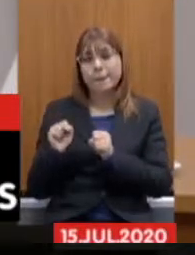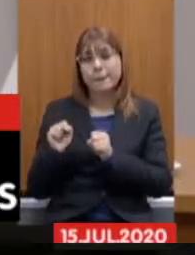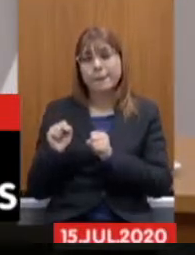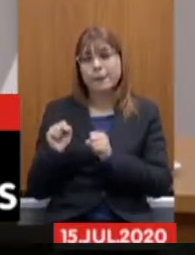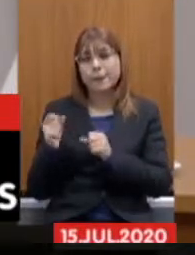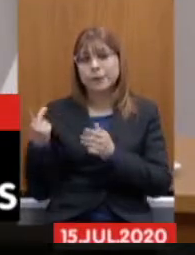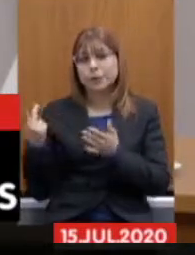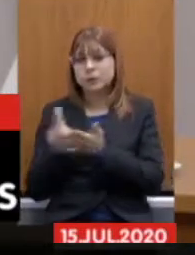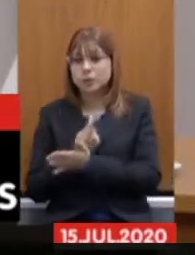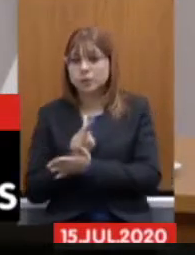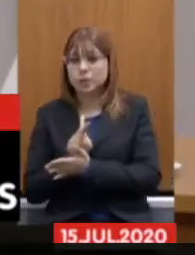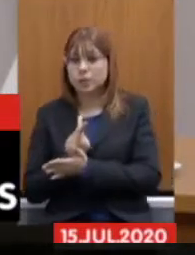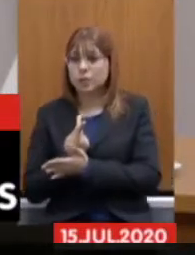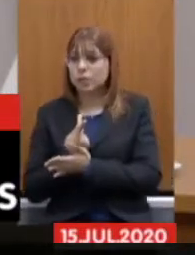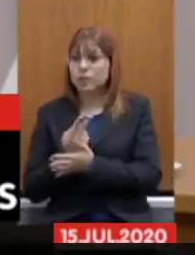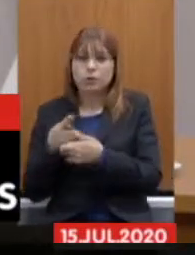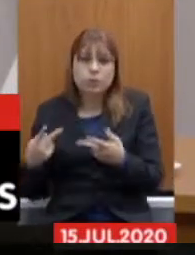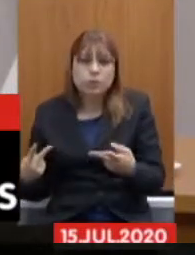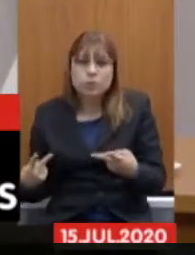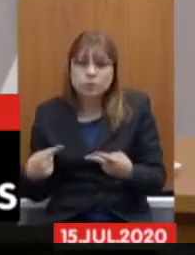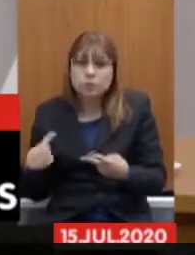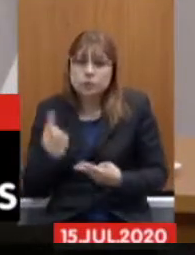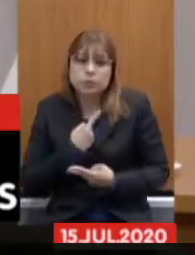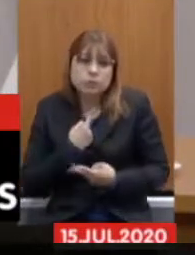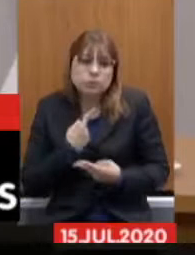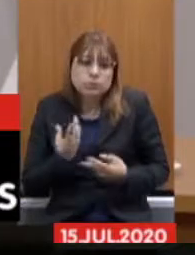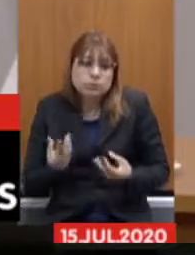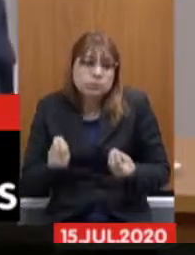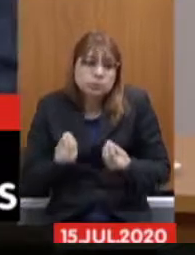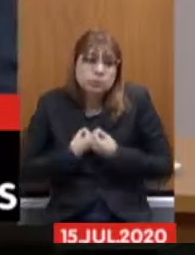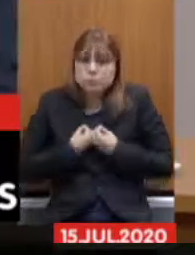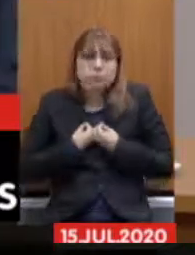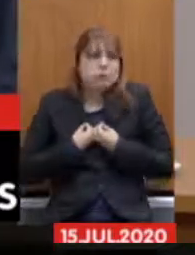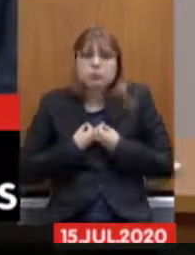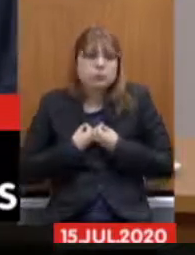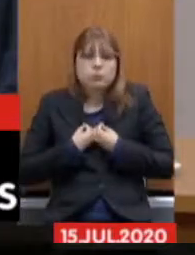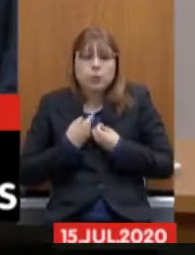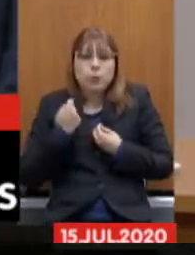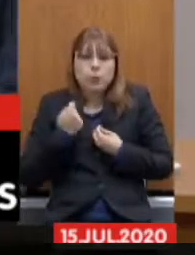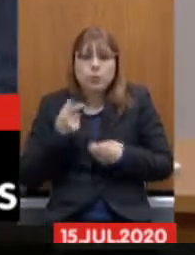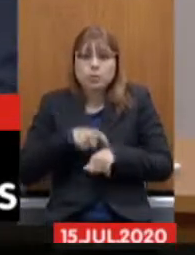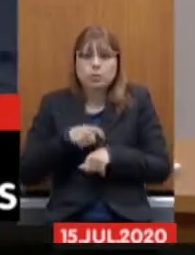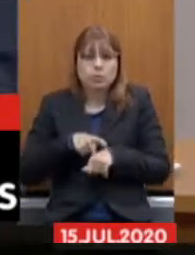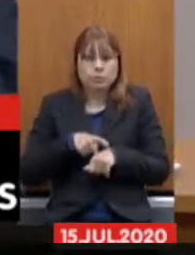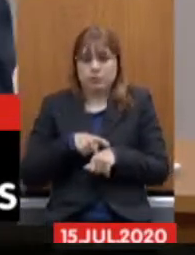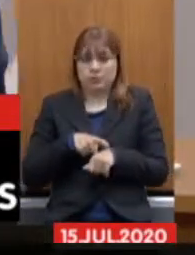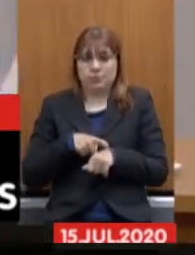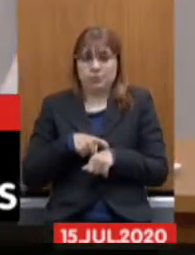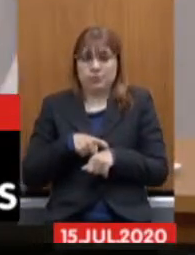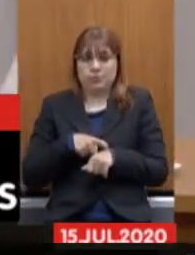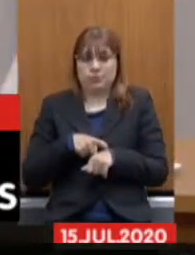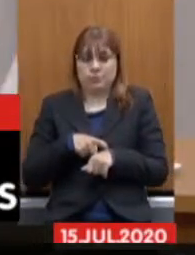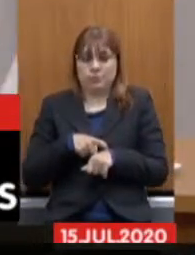a gente não pode encostar o pé na bola o que quer dizer nós ficamos